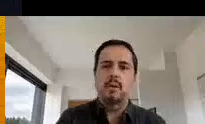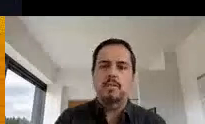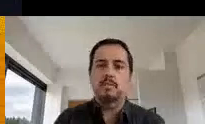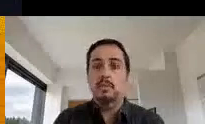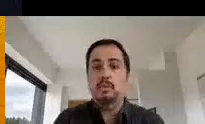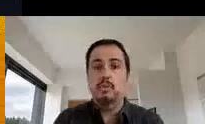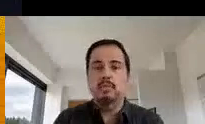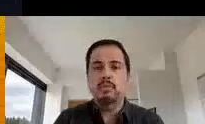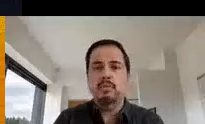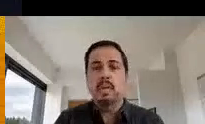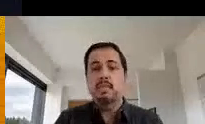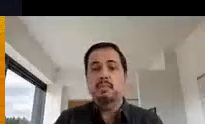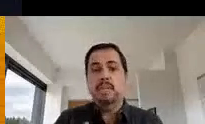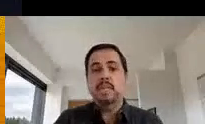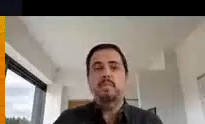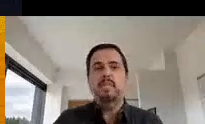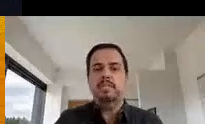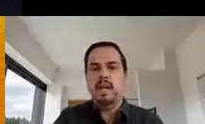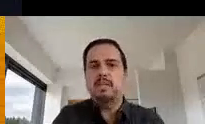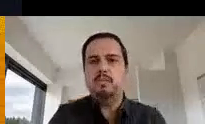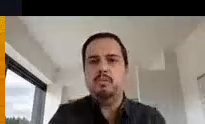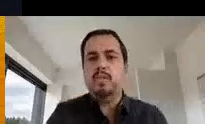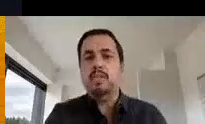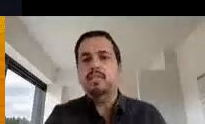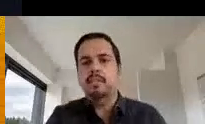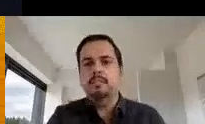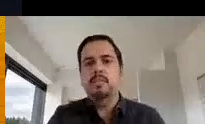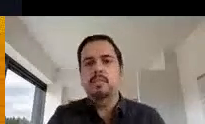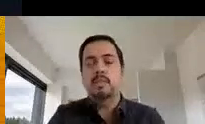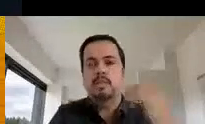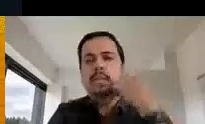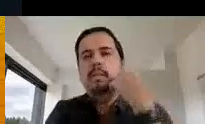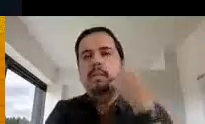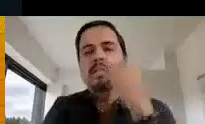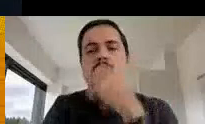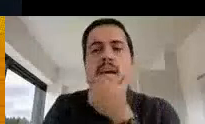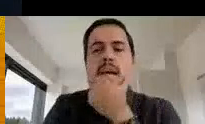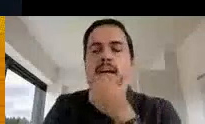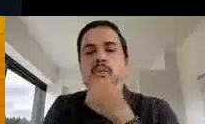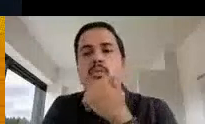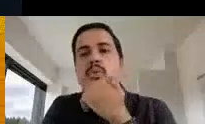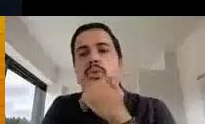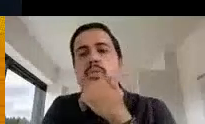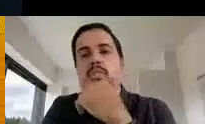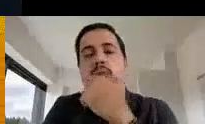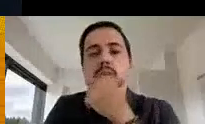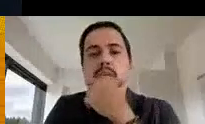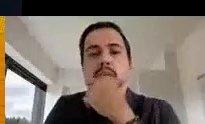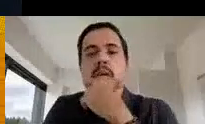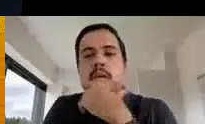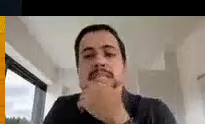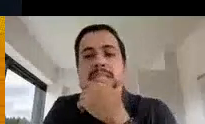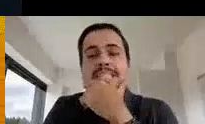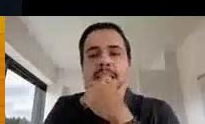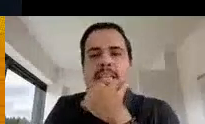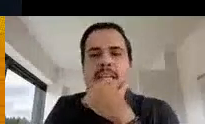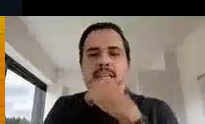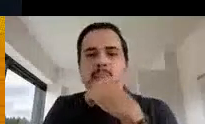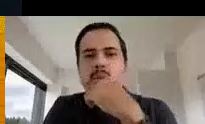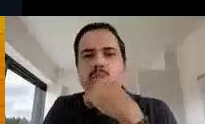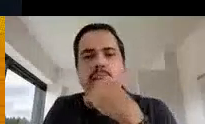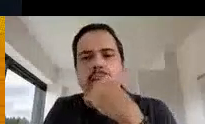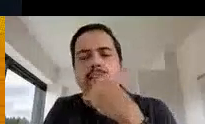períodos menores do seu imóvel, e de você administrar isso, terceirizar essa administração completamente. Acabou de tomar um investimento aí